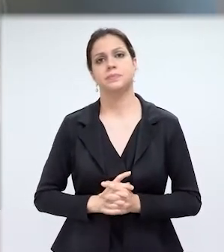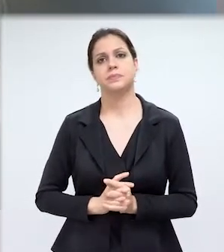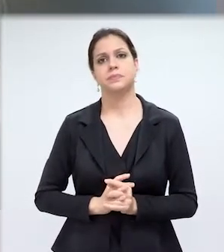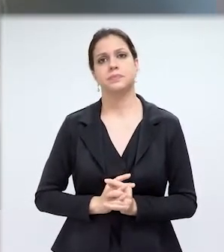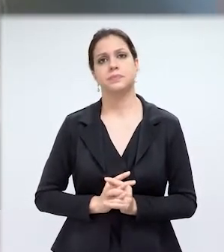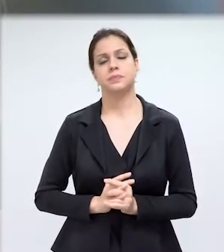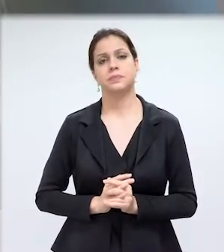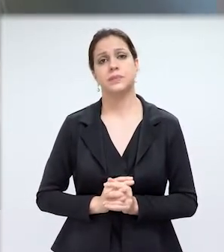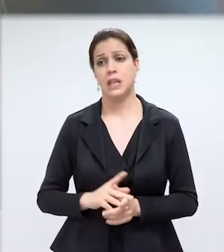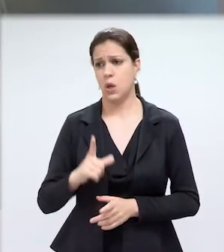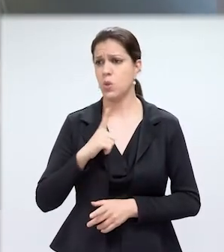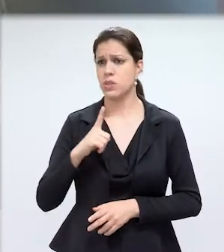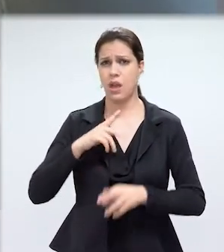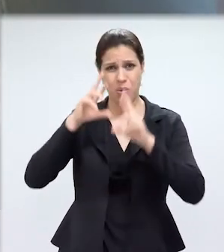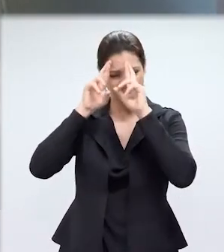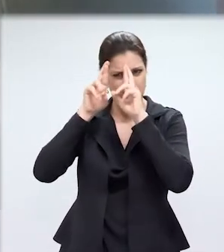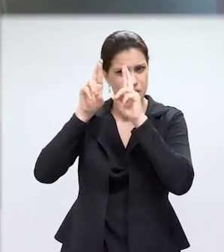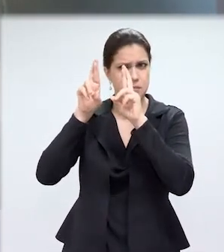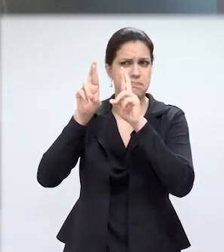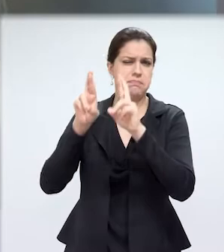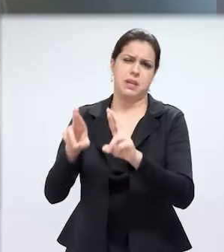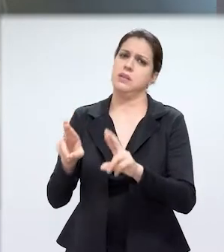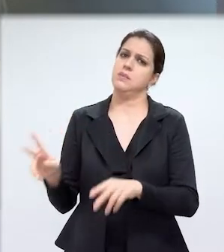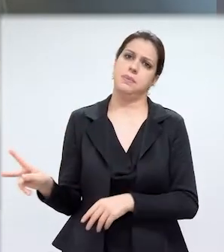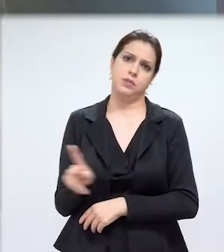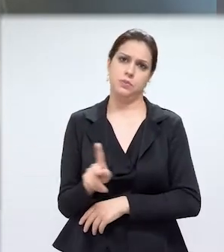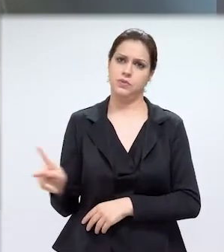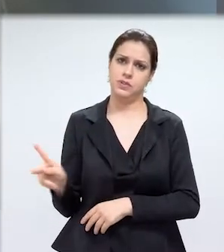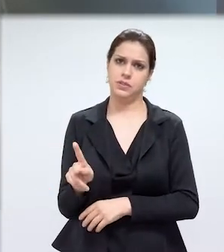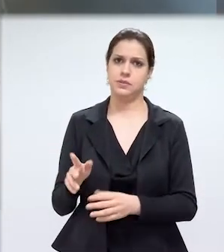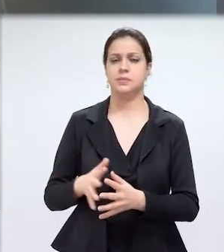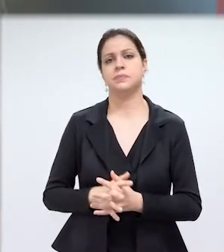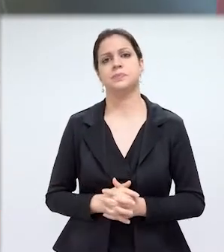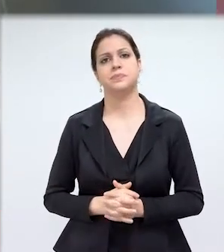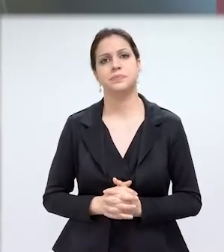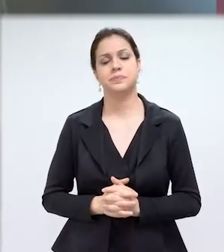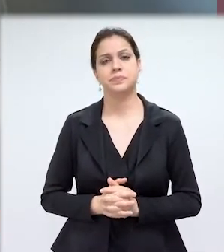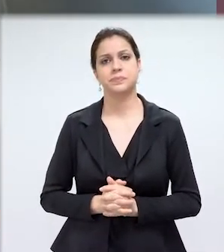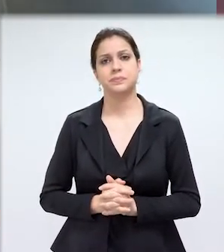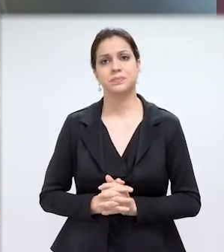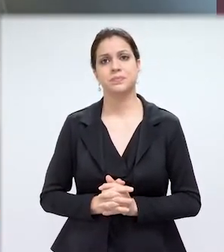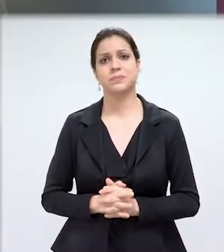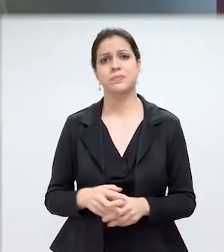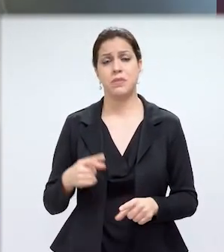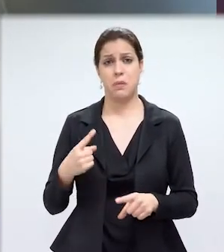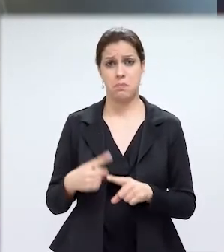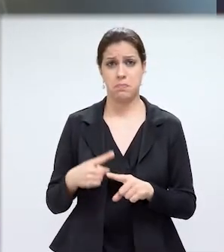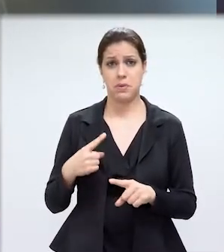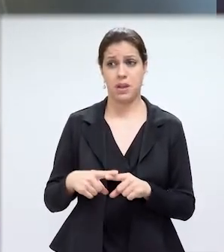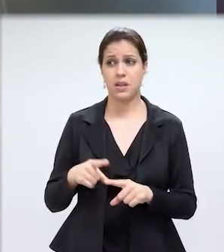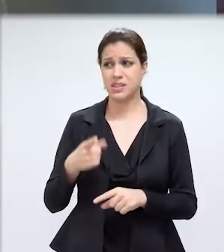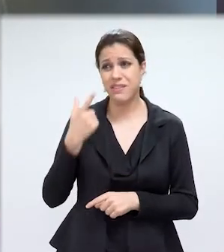à educação, e eu tenho um respeito enorme pelos professores, né?